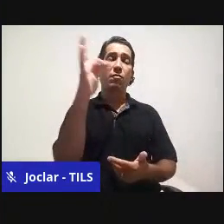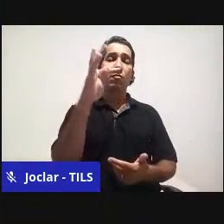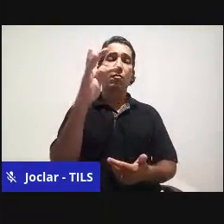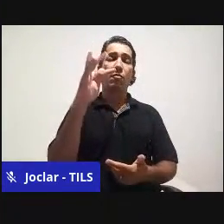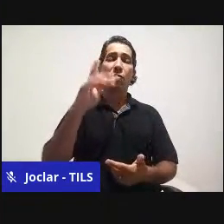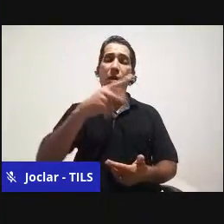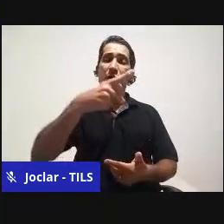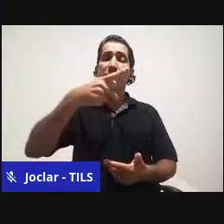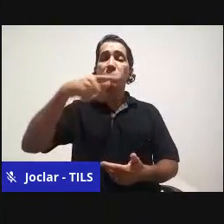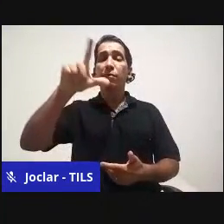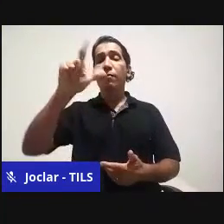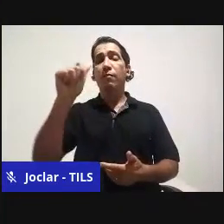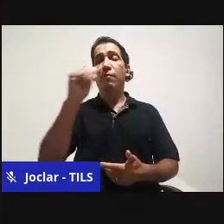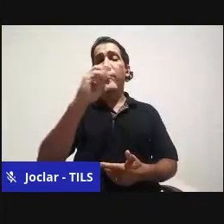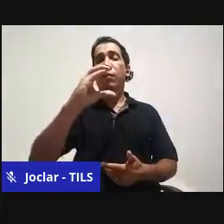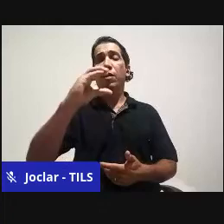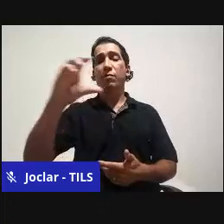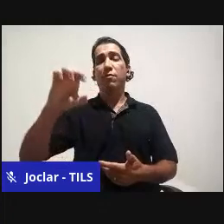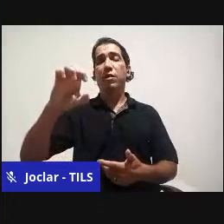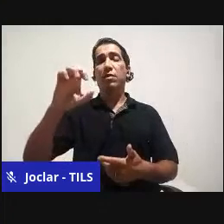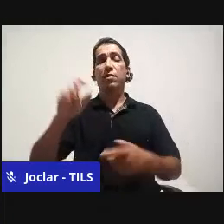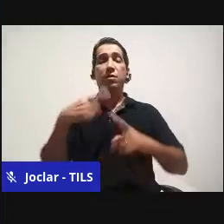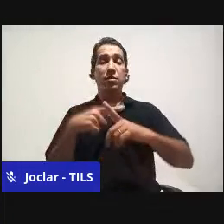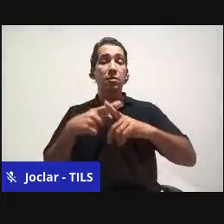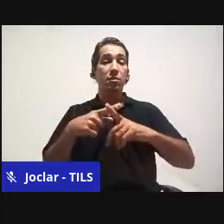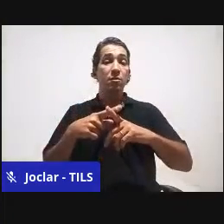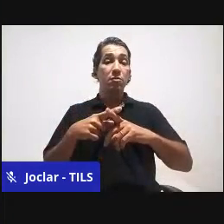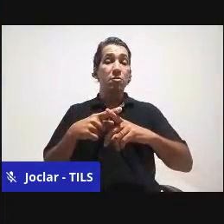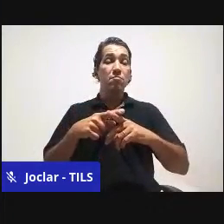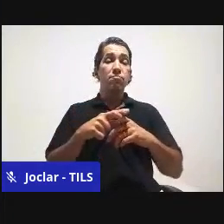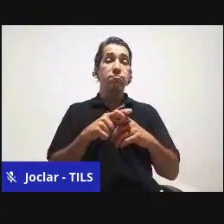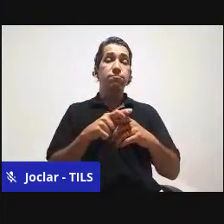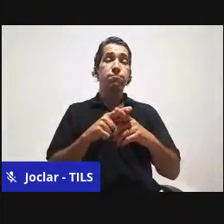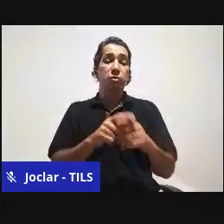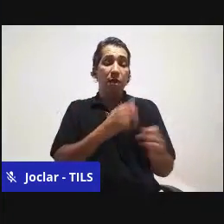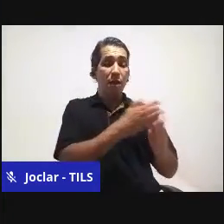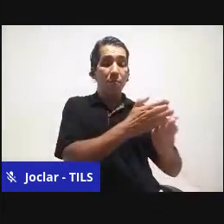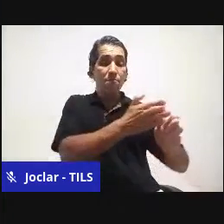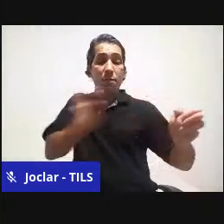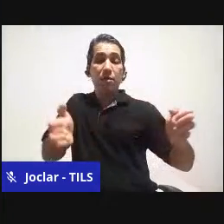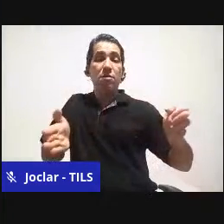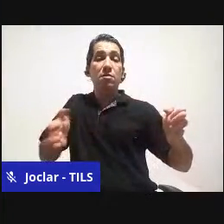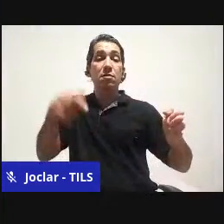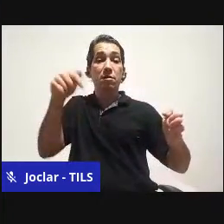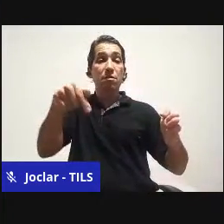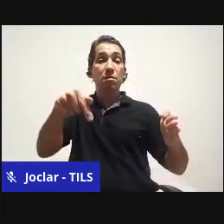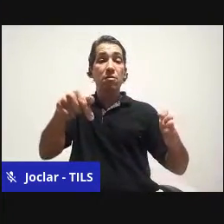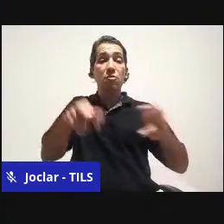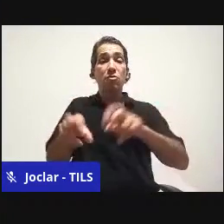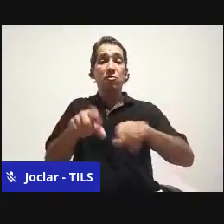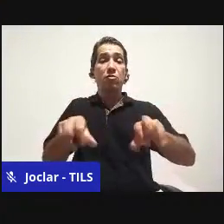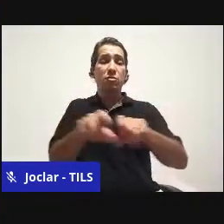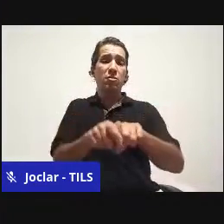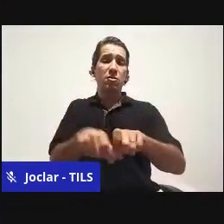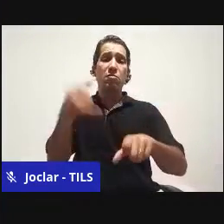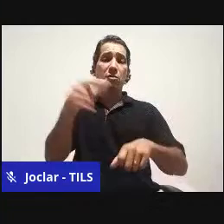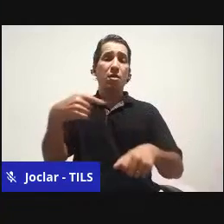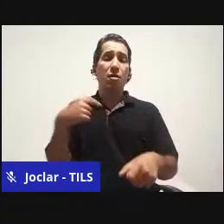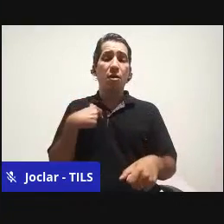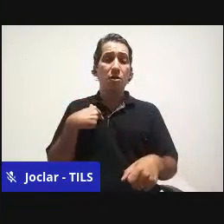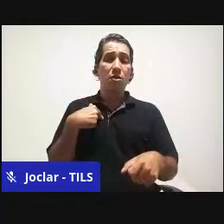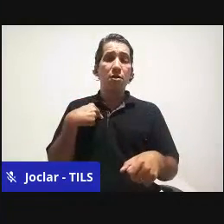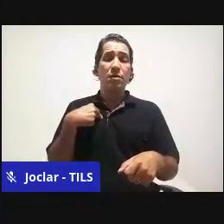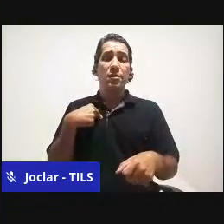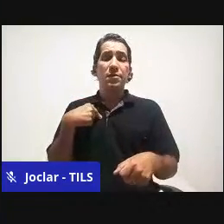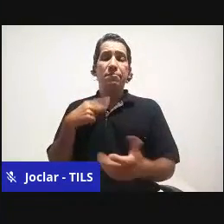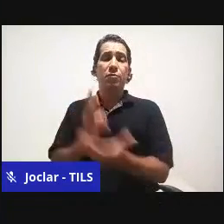a economia digital, a era digital, assim vai exigir. E se eu ficar único e exclusivamente com o meu pequeno comércio,